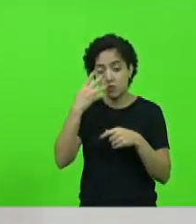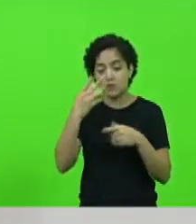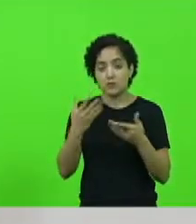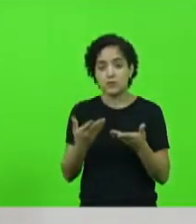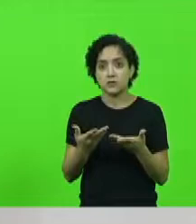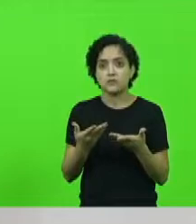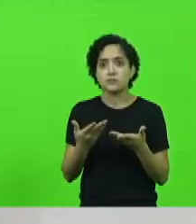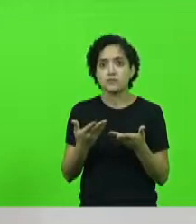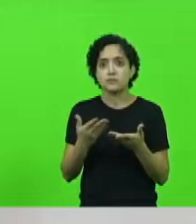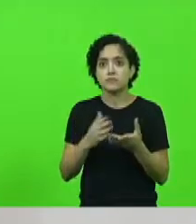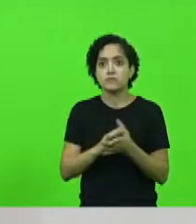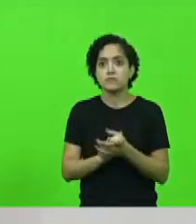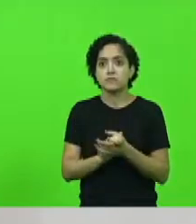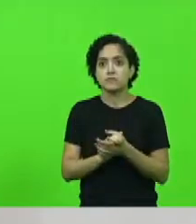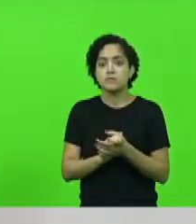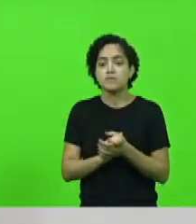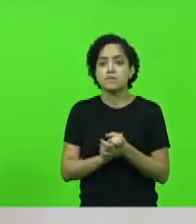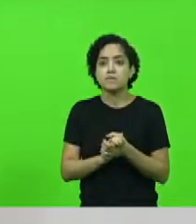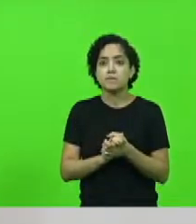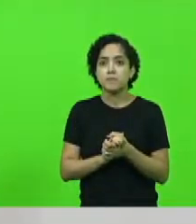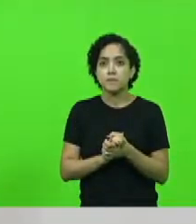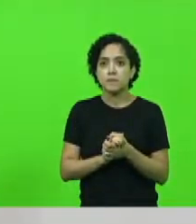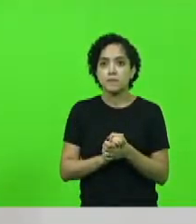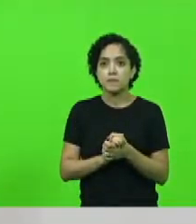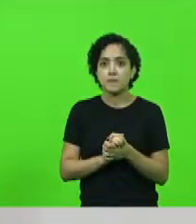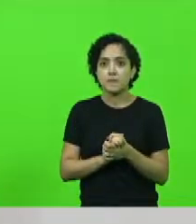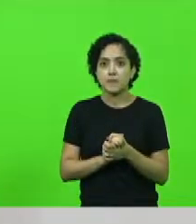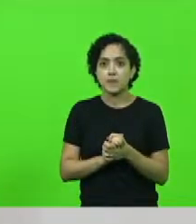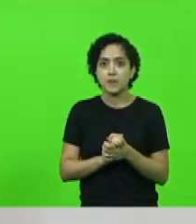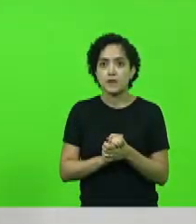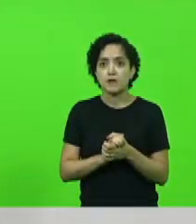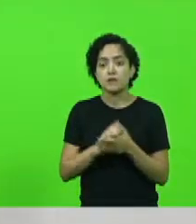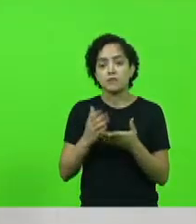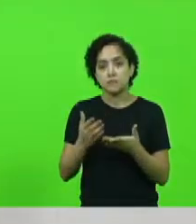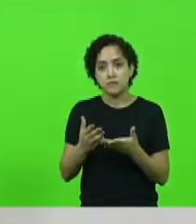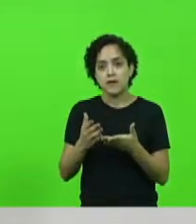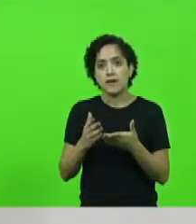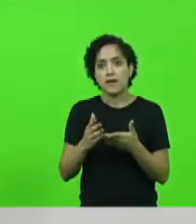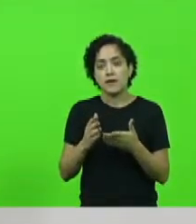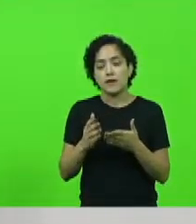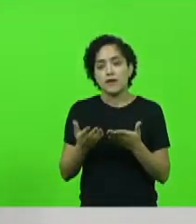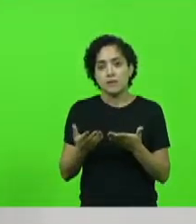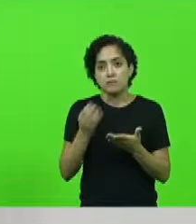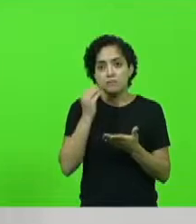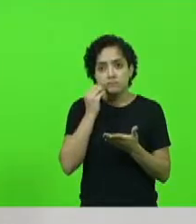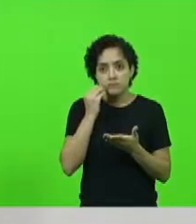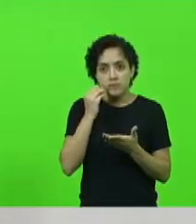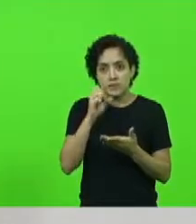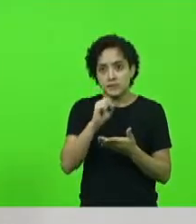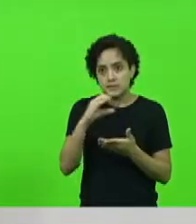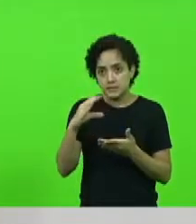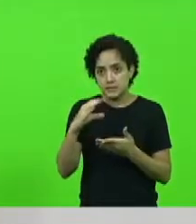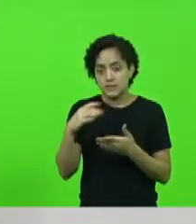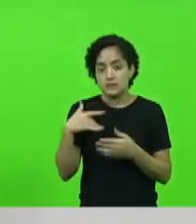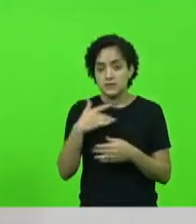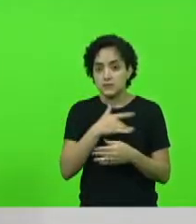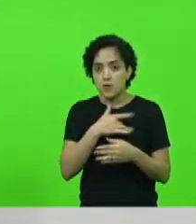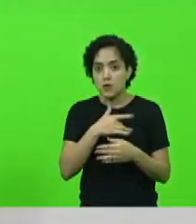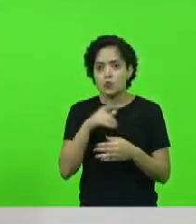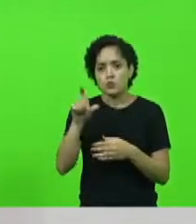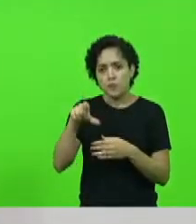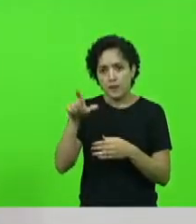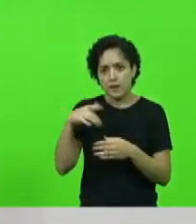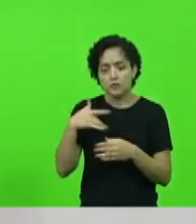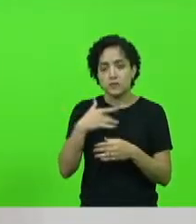identifiquei, fiquei de boa ali na minha, ali mesmo. Ali. Lógico que a gente tem o SC Saúde, né, Caveira? Nós temos o nosso plano ali, mas a gente